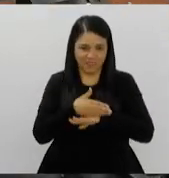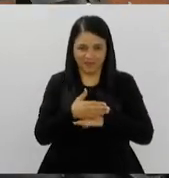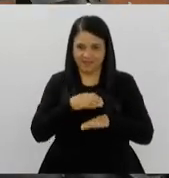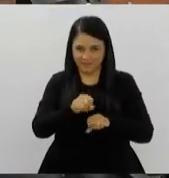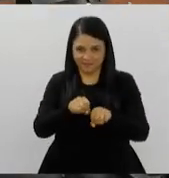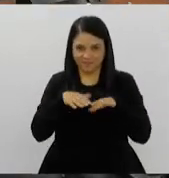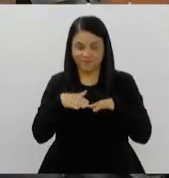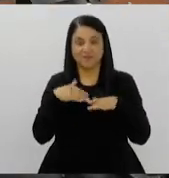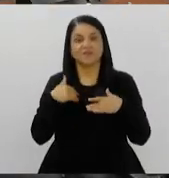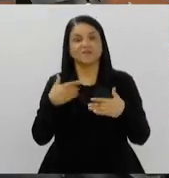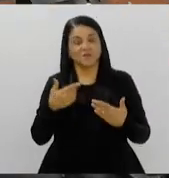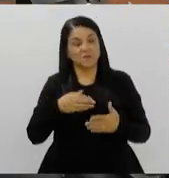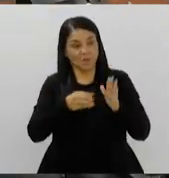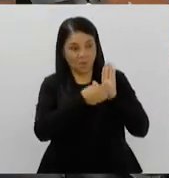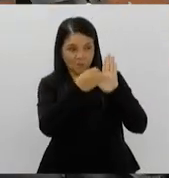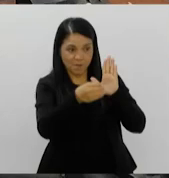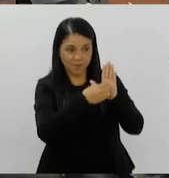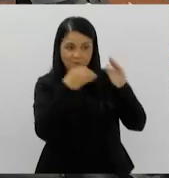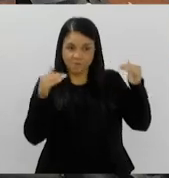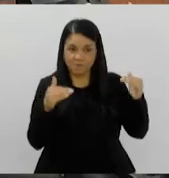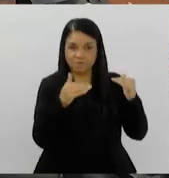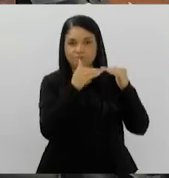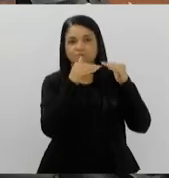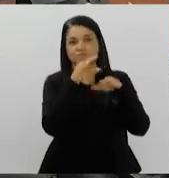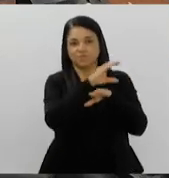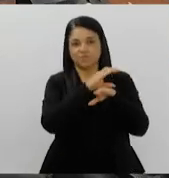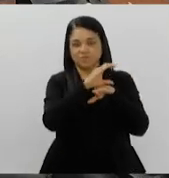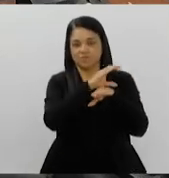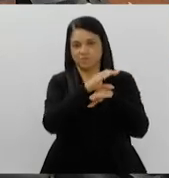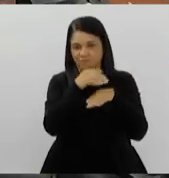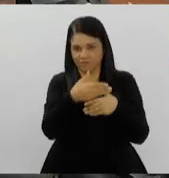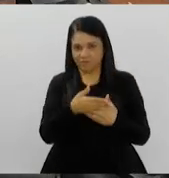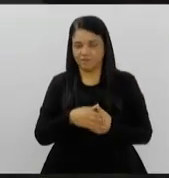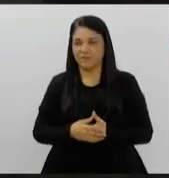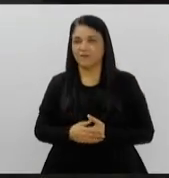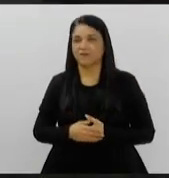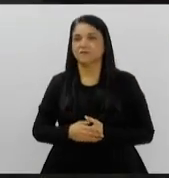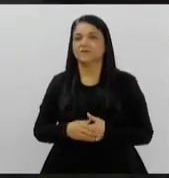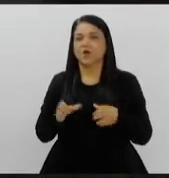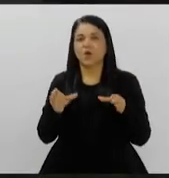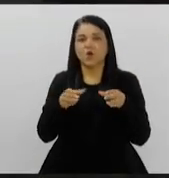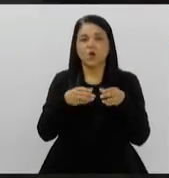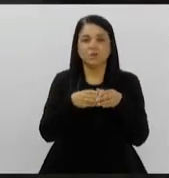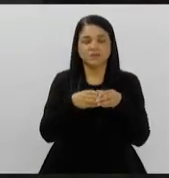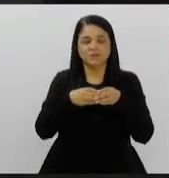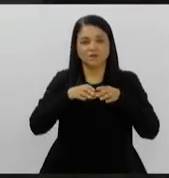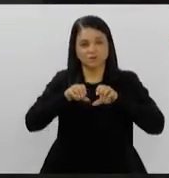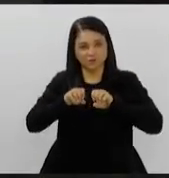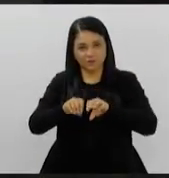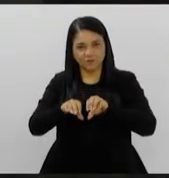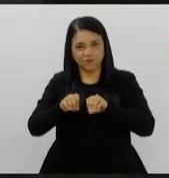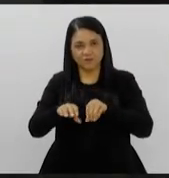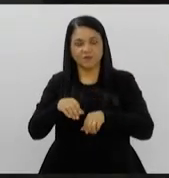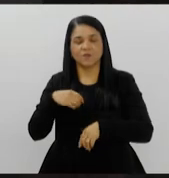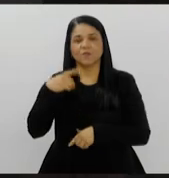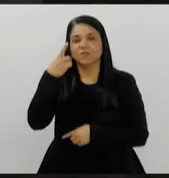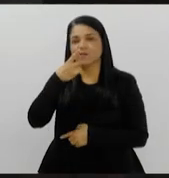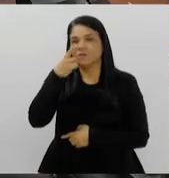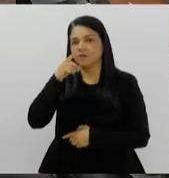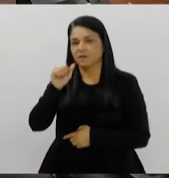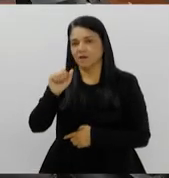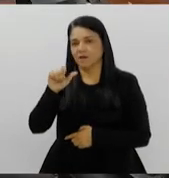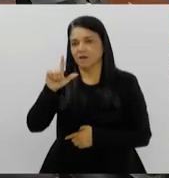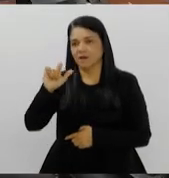pela constitucionalidade da matéria. Muito obrigado. Pela Comissão de Educação, deputado Alan Lopes.